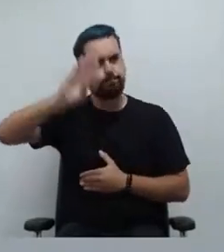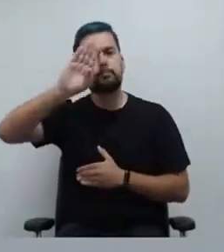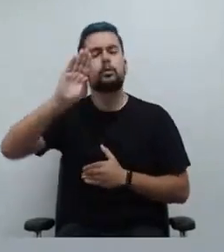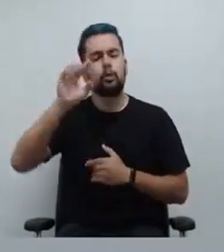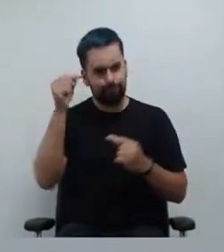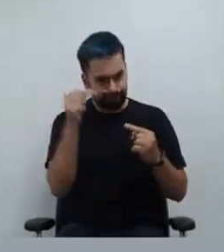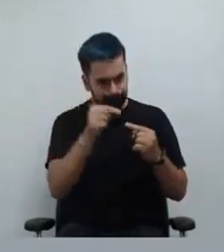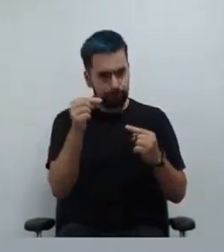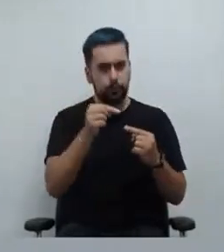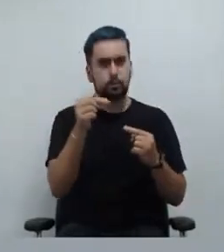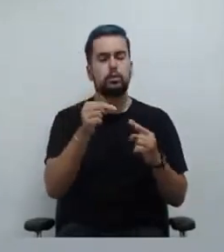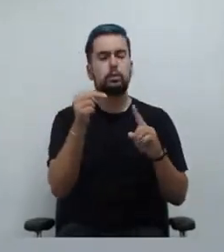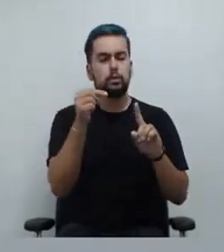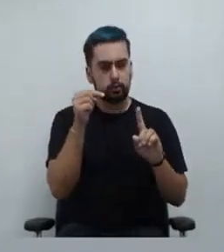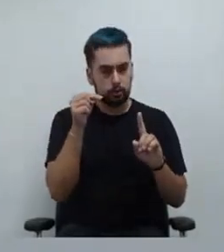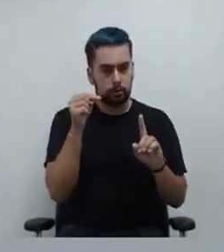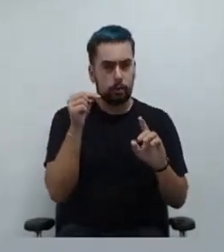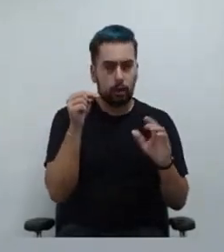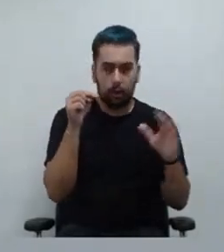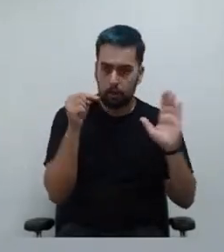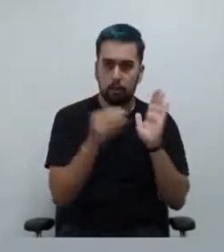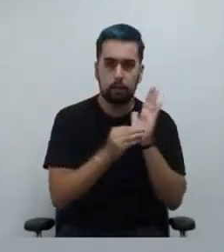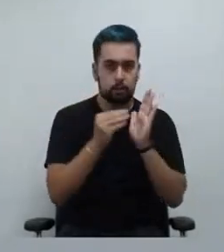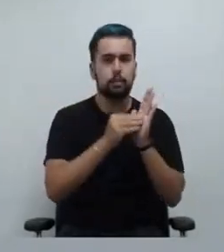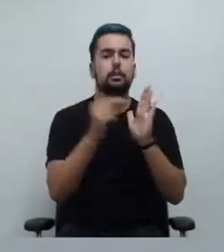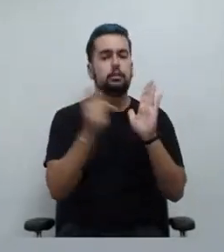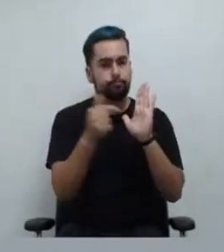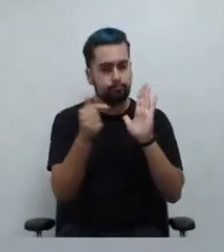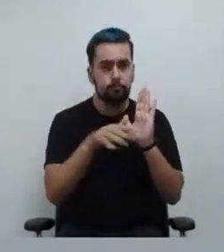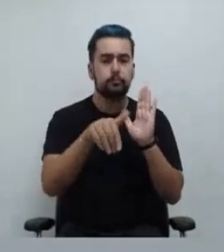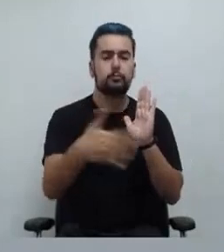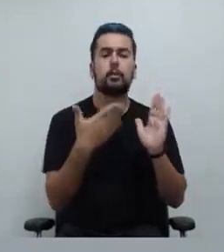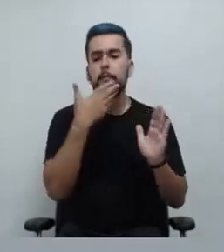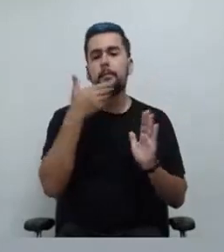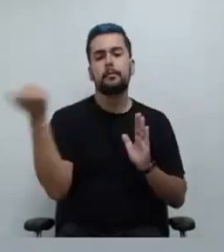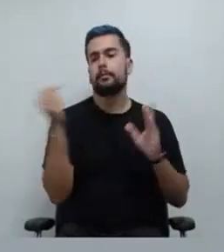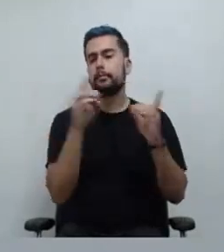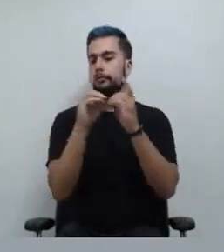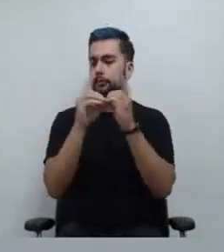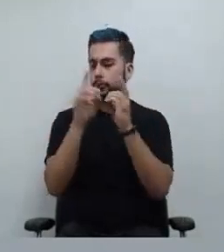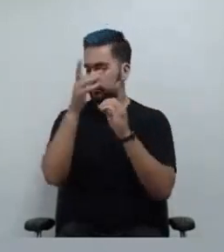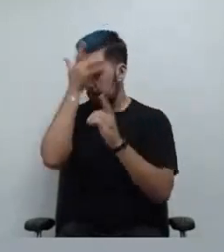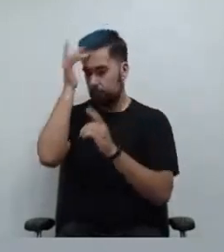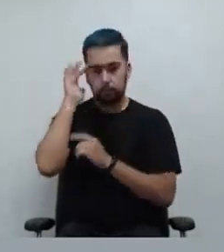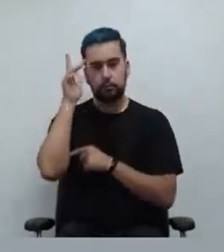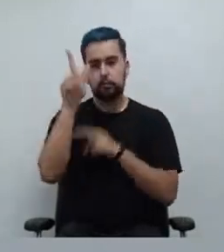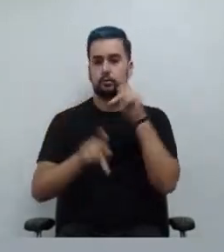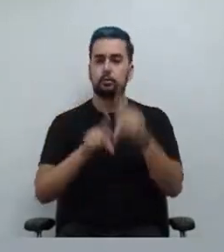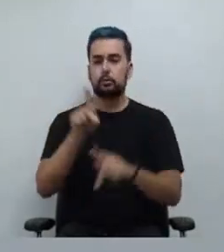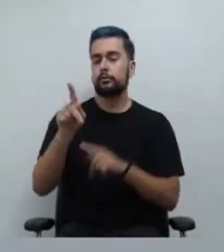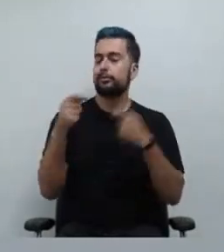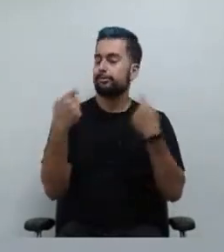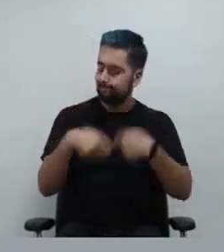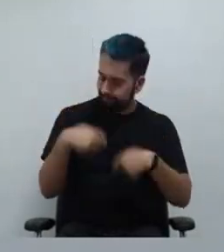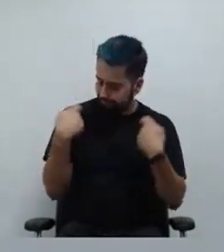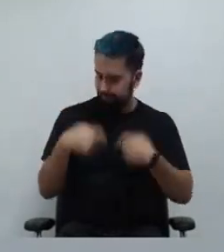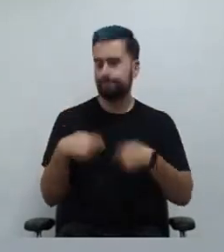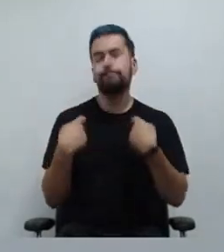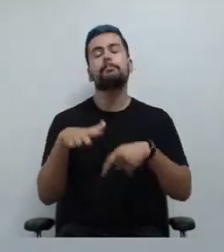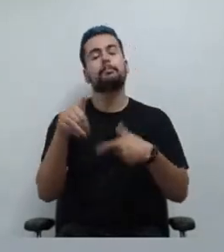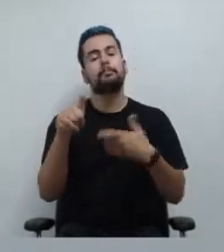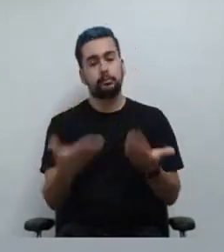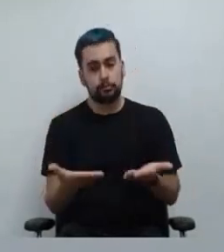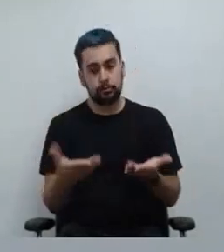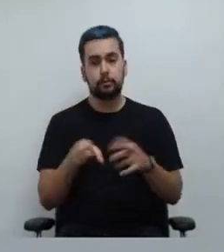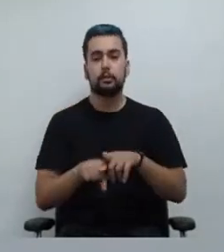ouviu muito atentamente, e dizer que certamente isso vai se reverter numa melhoria de atendimento à população em situação de vulnerabilidade. E, por